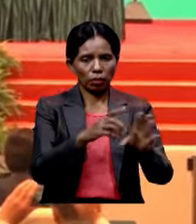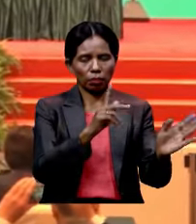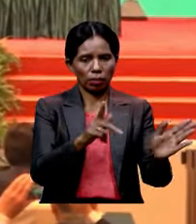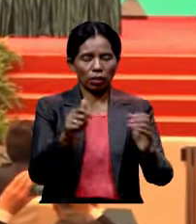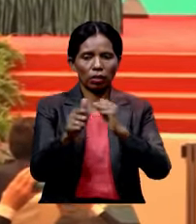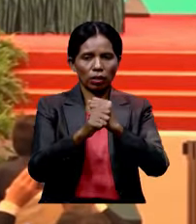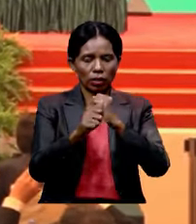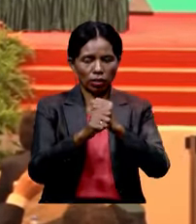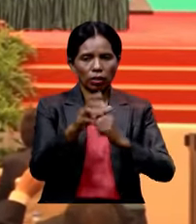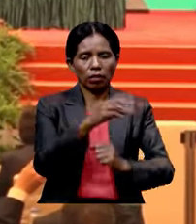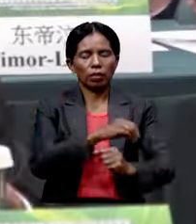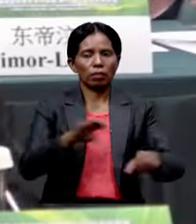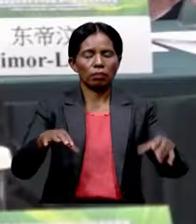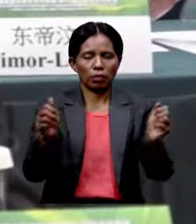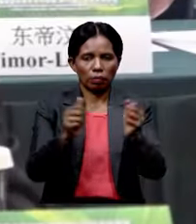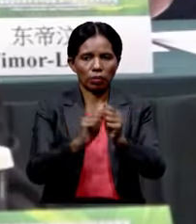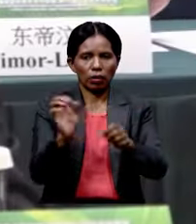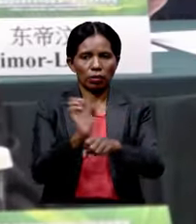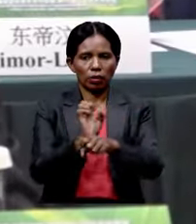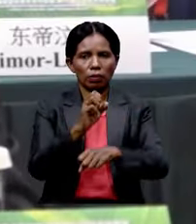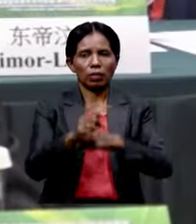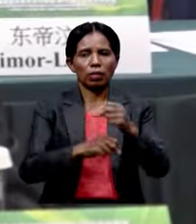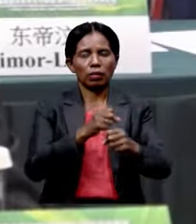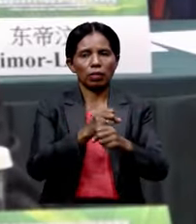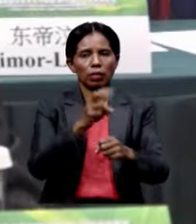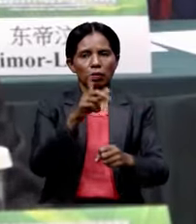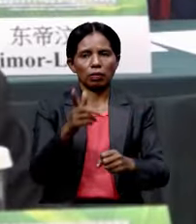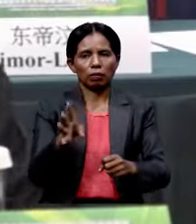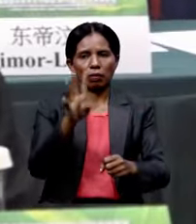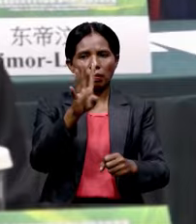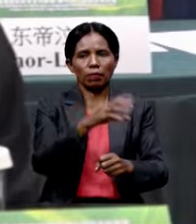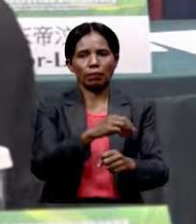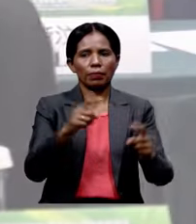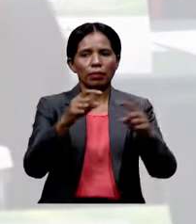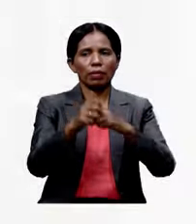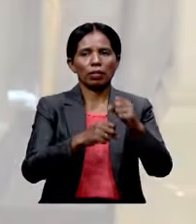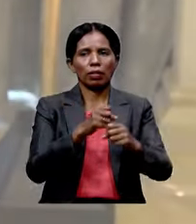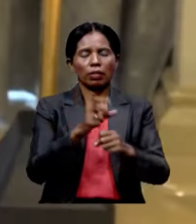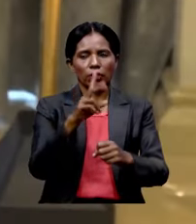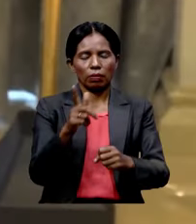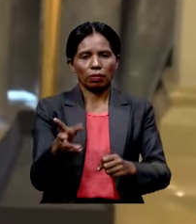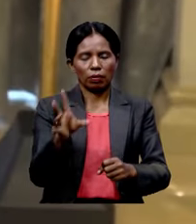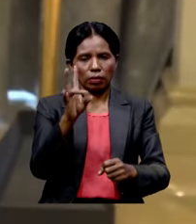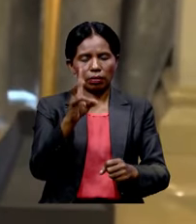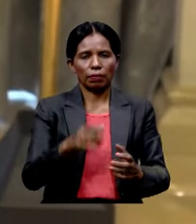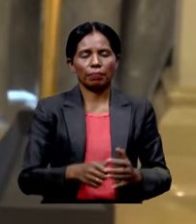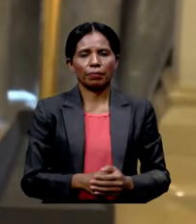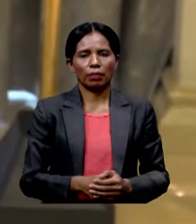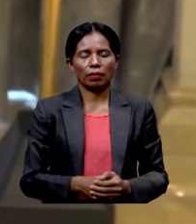ba kooperasaun ekonomika no komersial tinang riuroron resinghat, toring riuroron resinghitu. Primero, ia forum